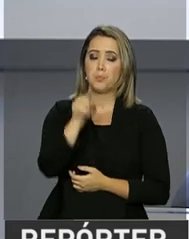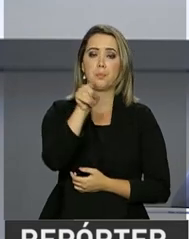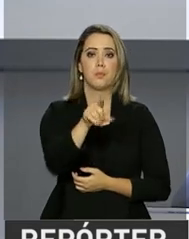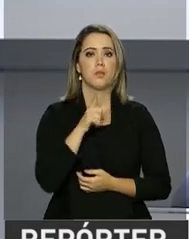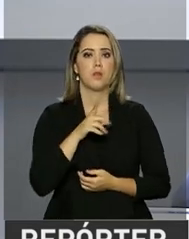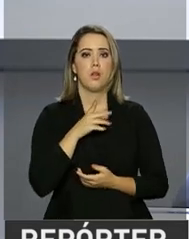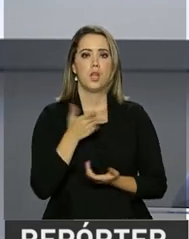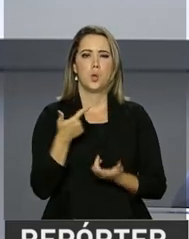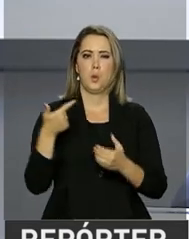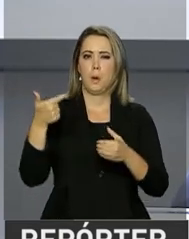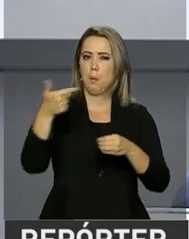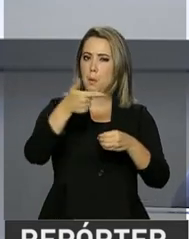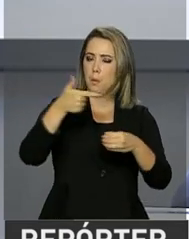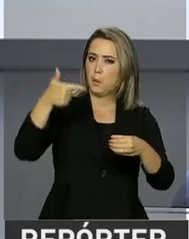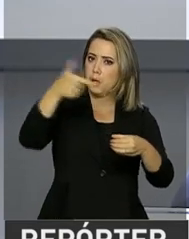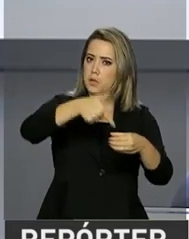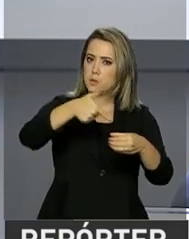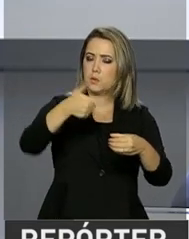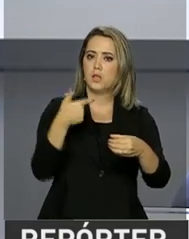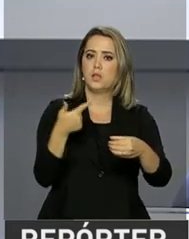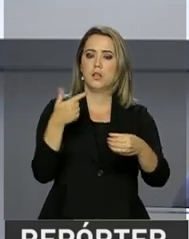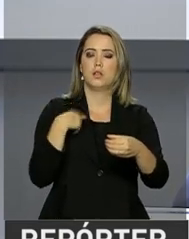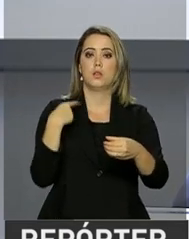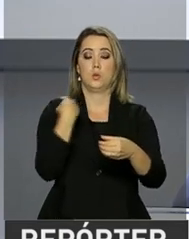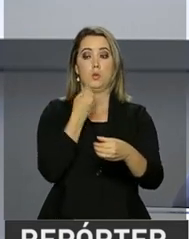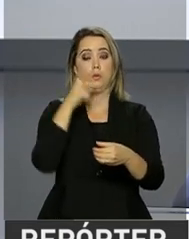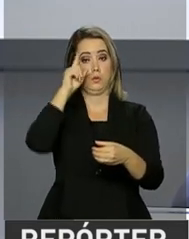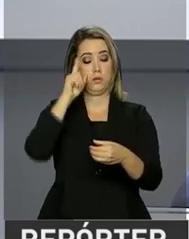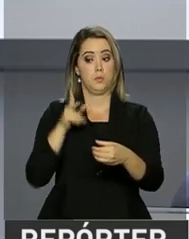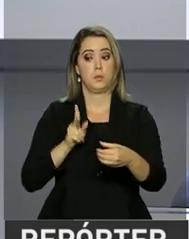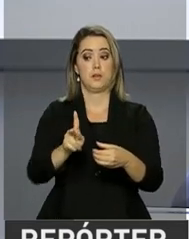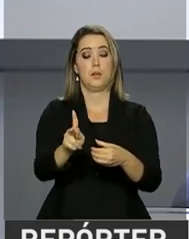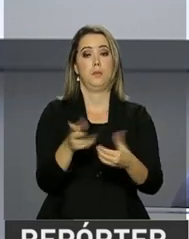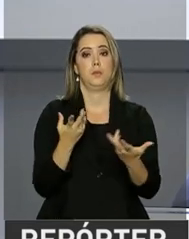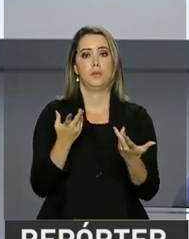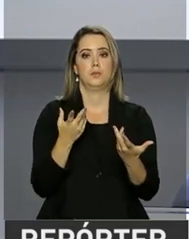com a gasolina e com o diesel, nós vamos estar seguindo rigorosamente